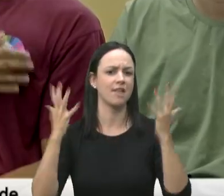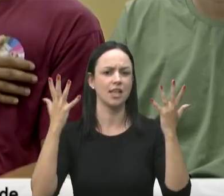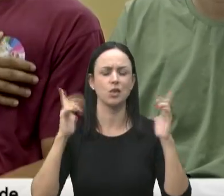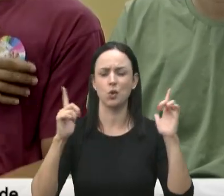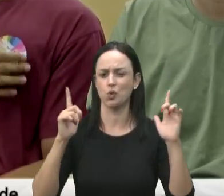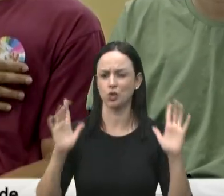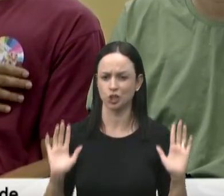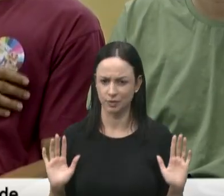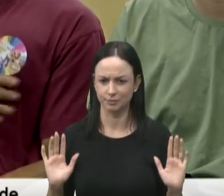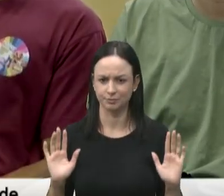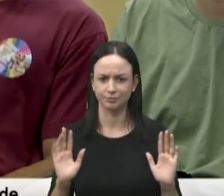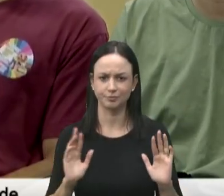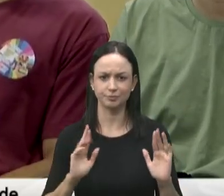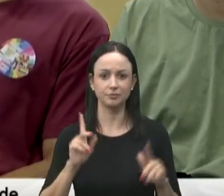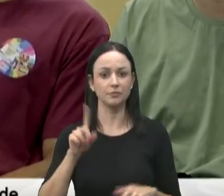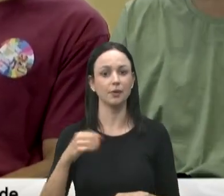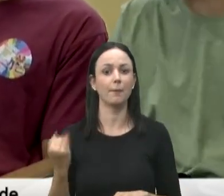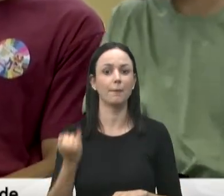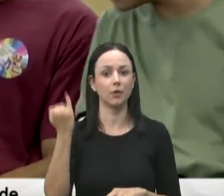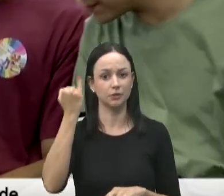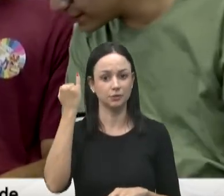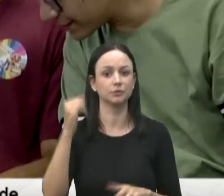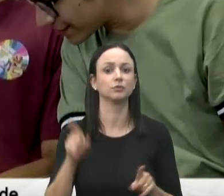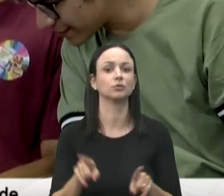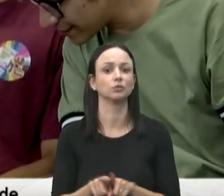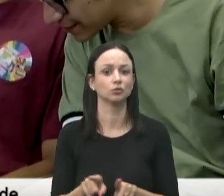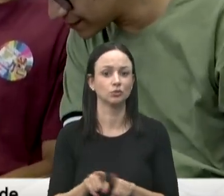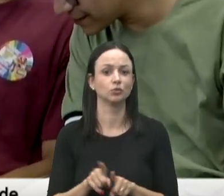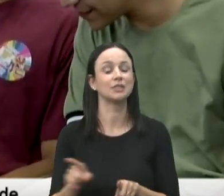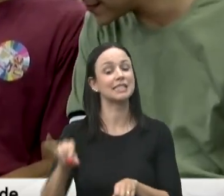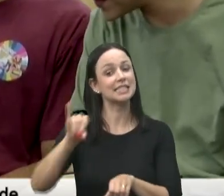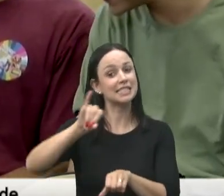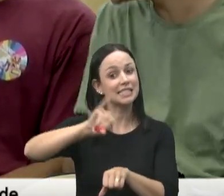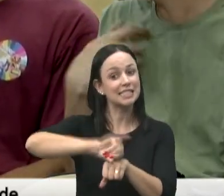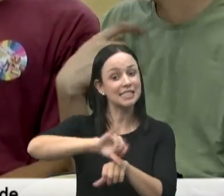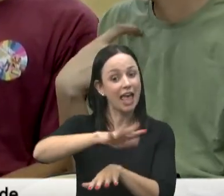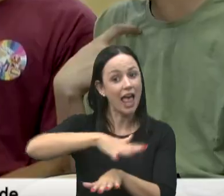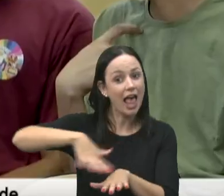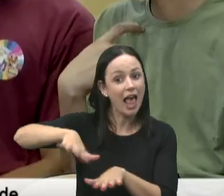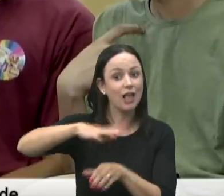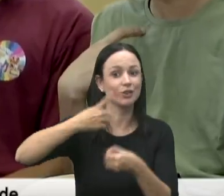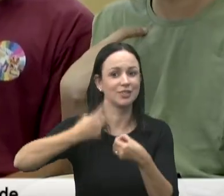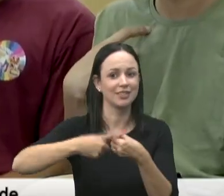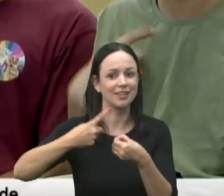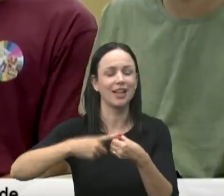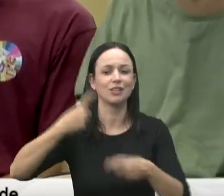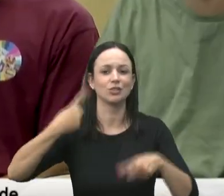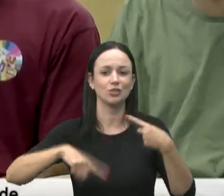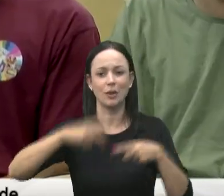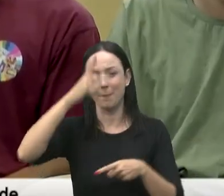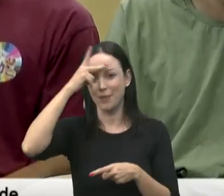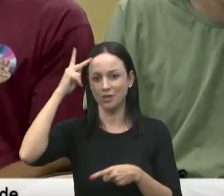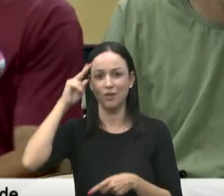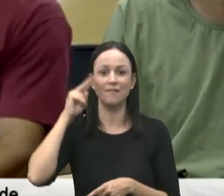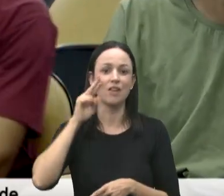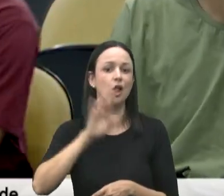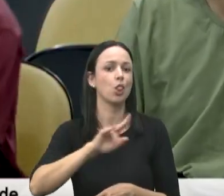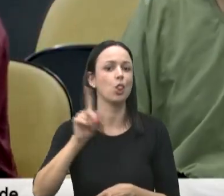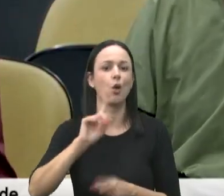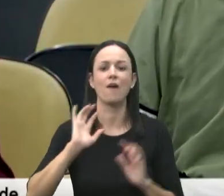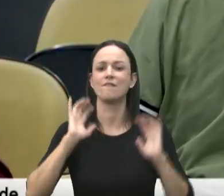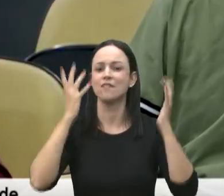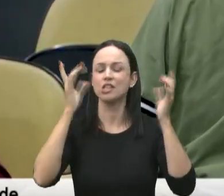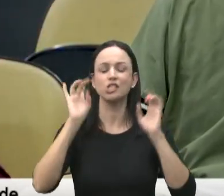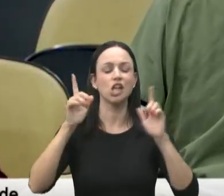curtir. Mas não, é importante trazer justamente para o centro essa discussão, para que as pessoas vejam que não é uma festa só para